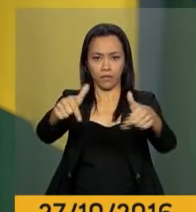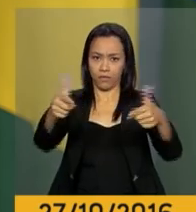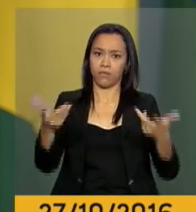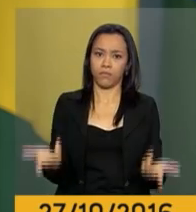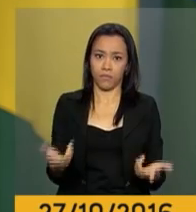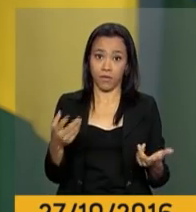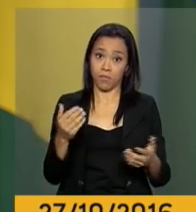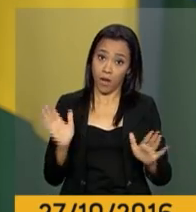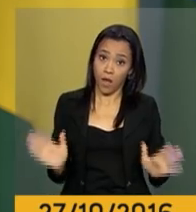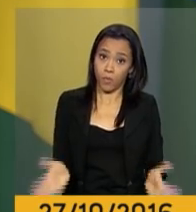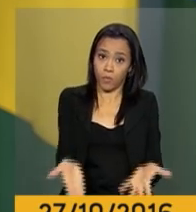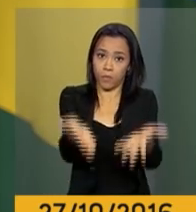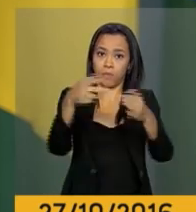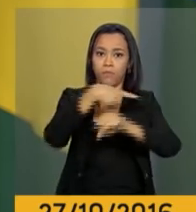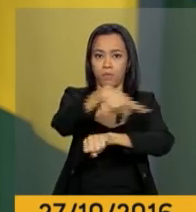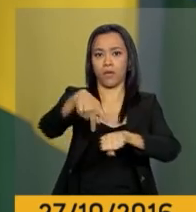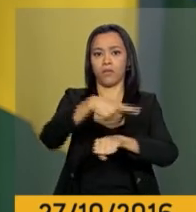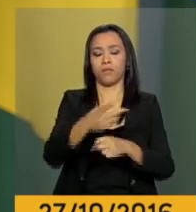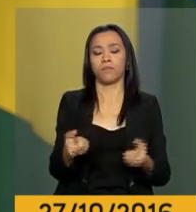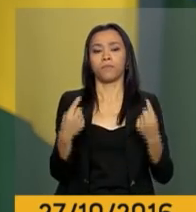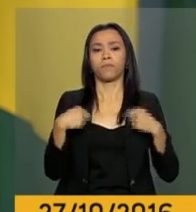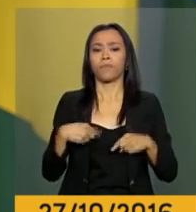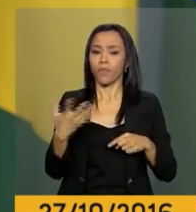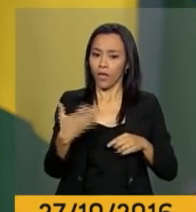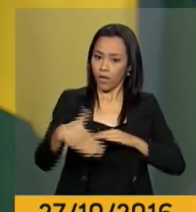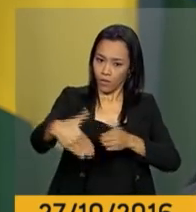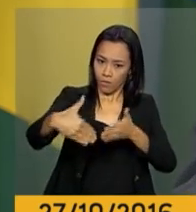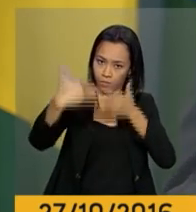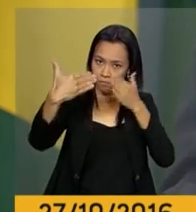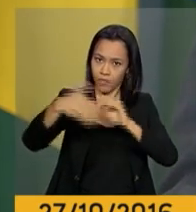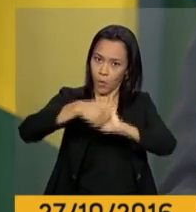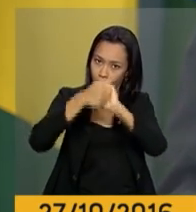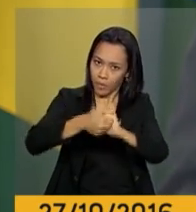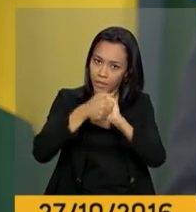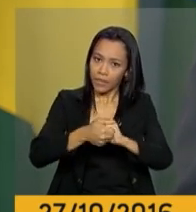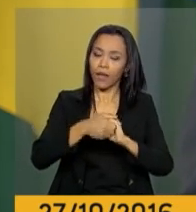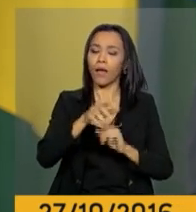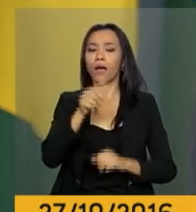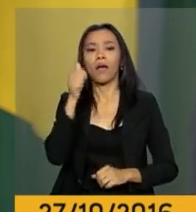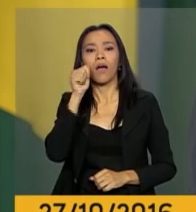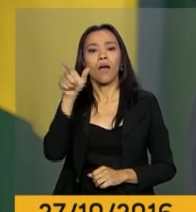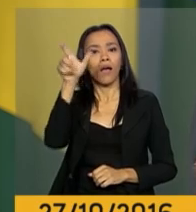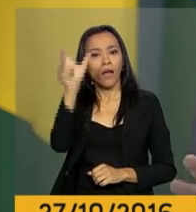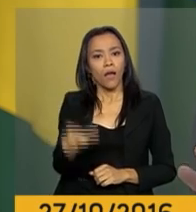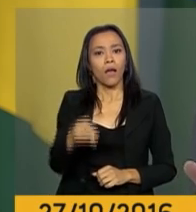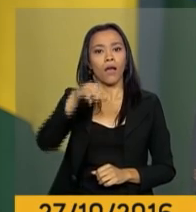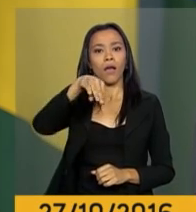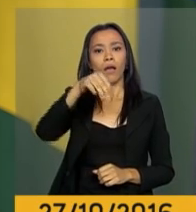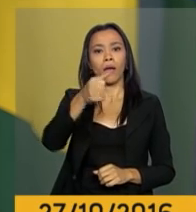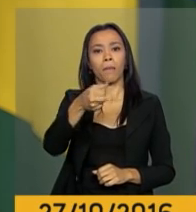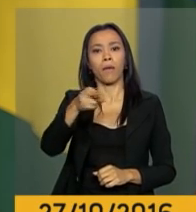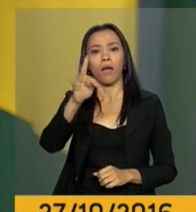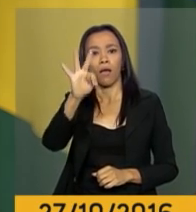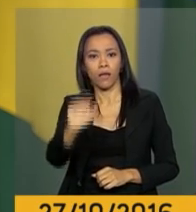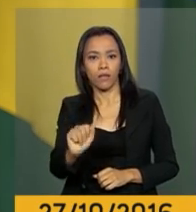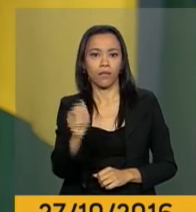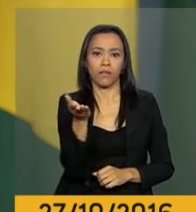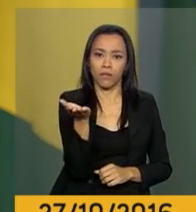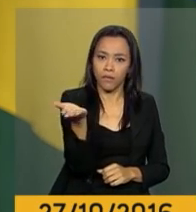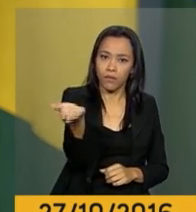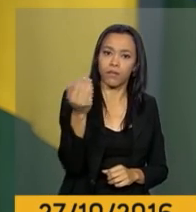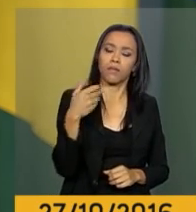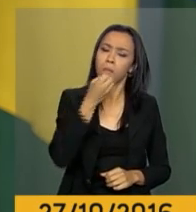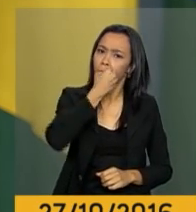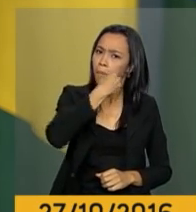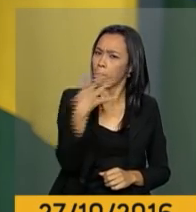país. Eu quero cumprimentar também a Marta Suplicy, que fez, pelo que sei, um belíssimo trabalho também